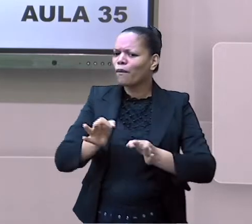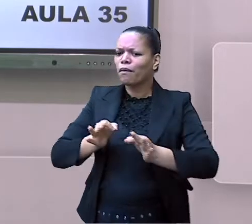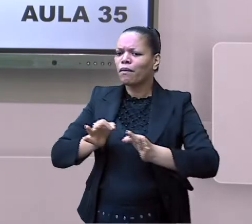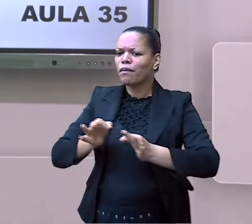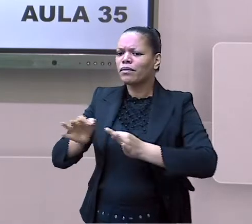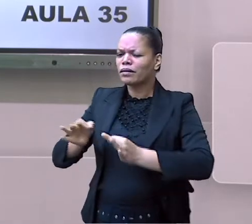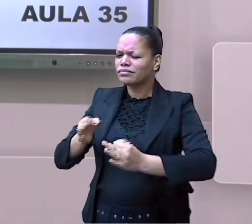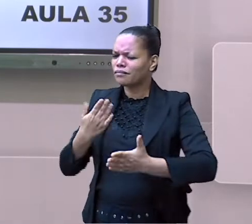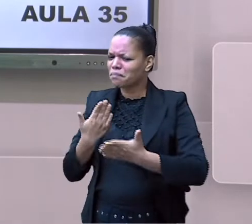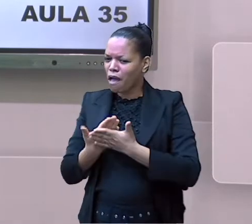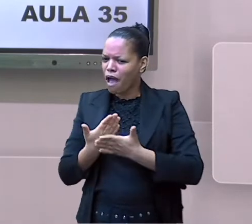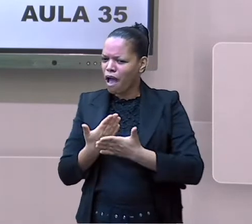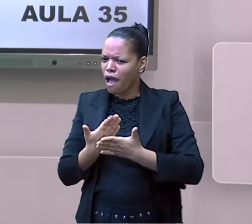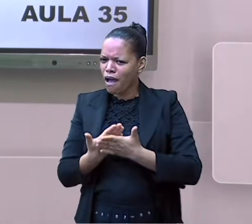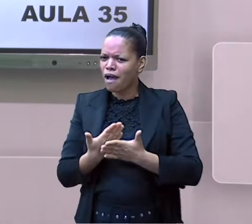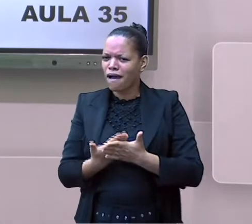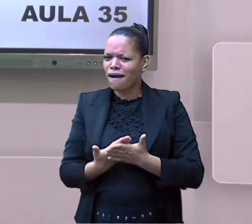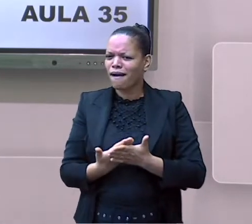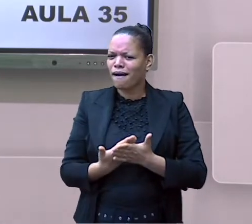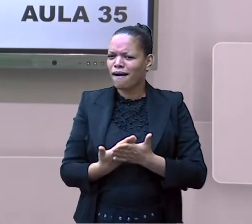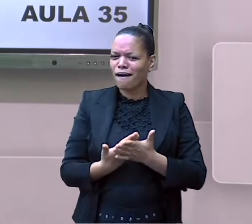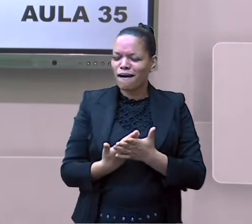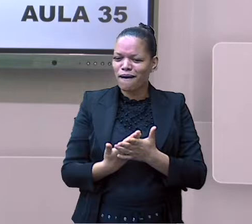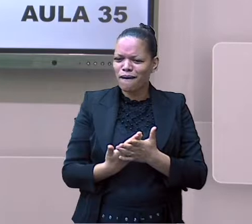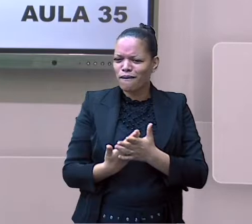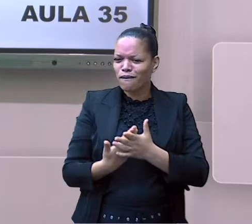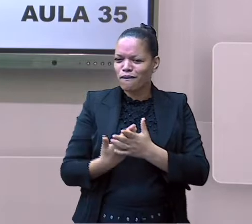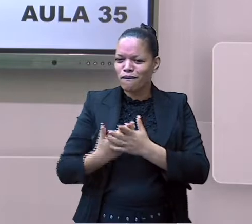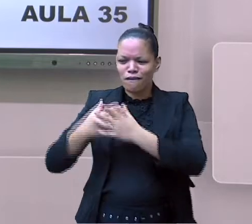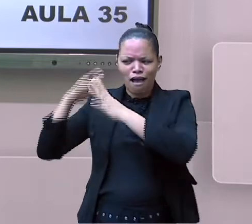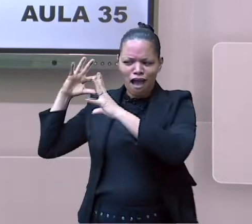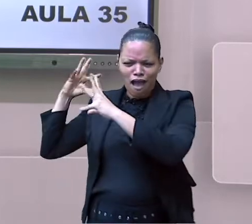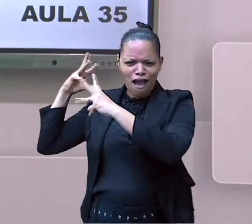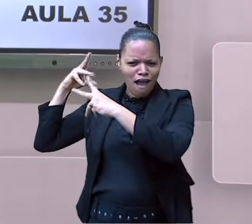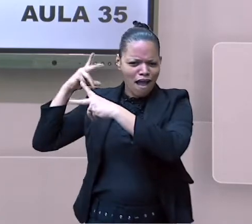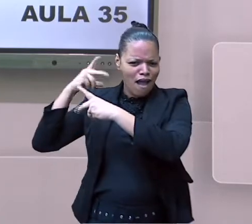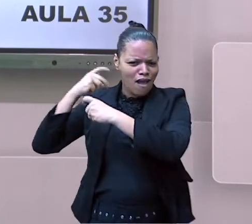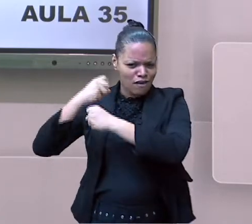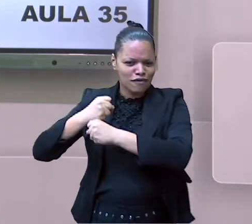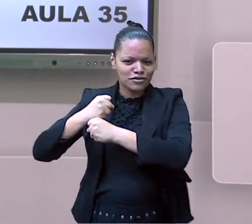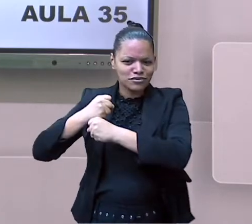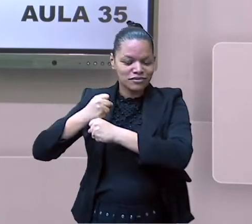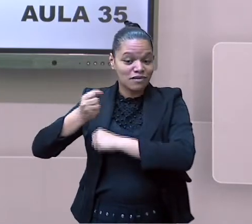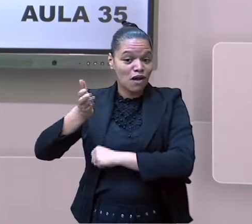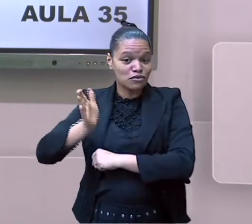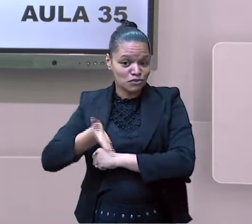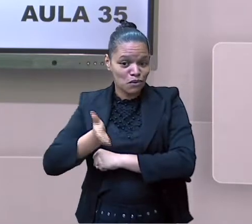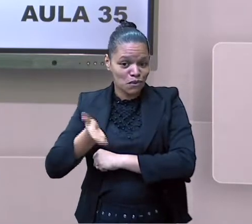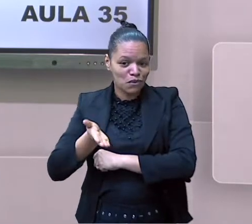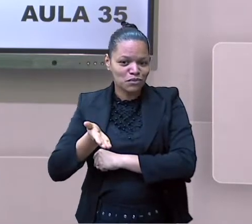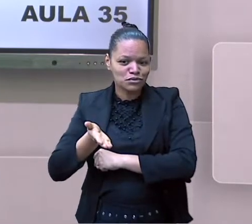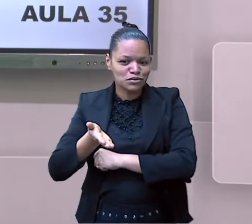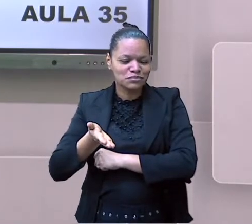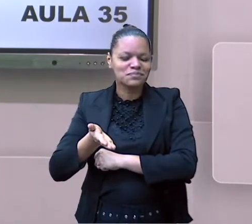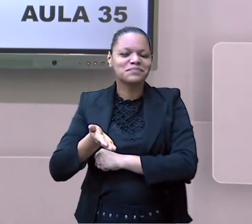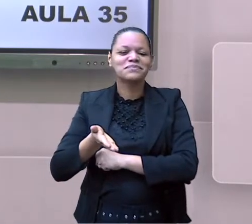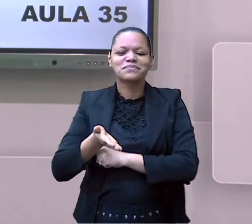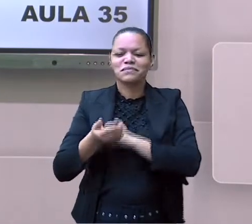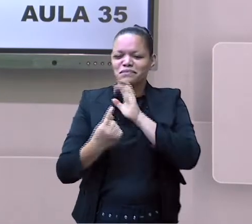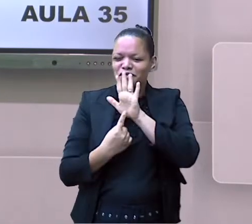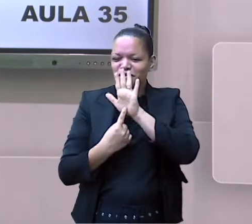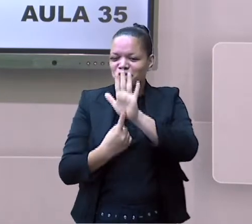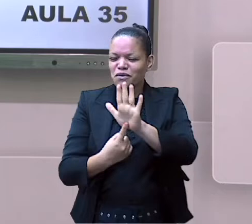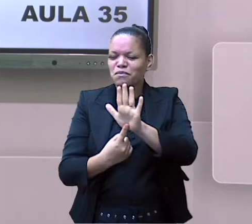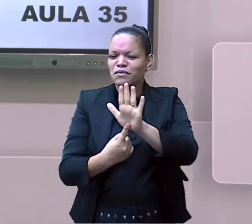componente curricular revisional texto informativo? Então, é agora que a gente vai ver o que a